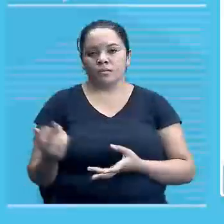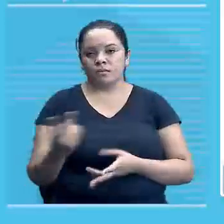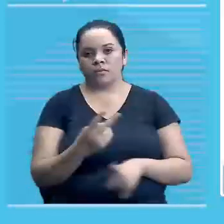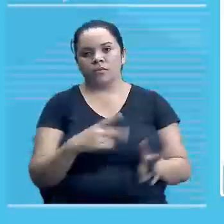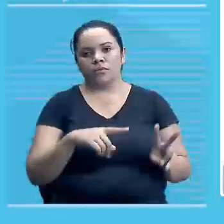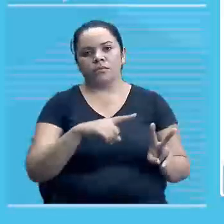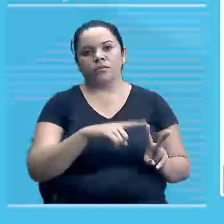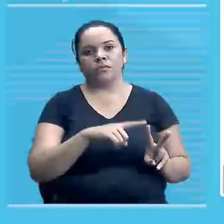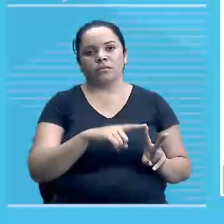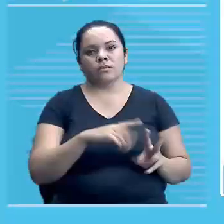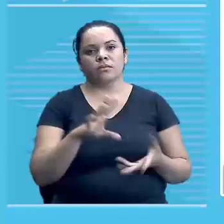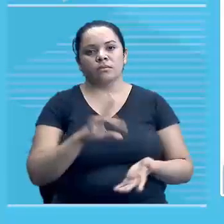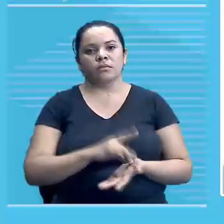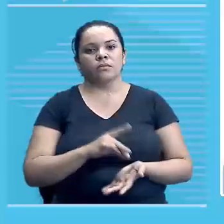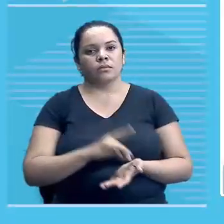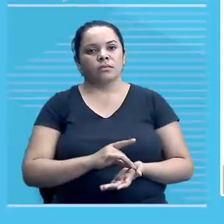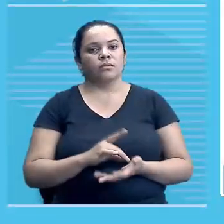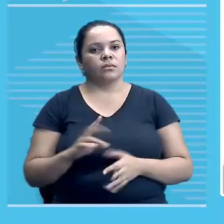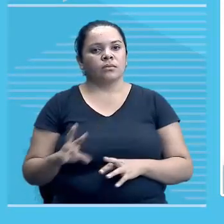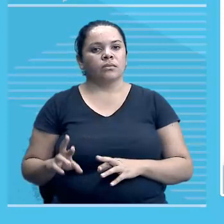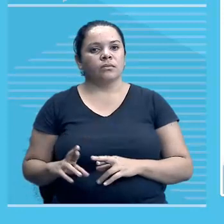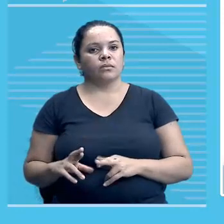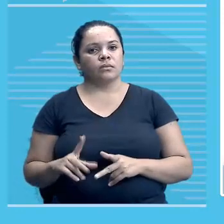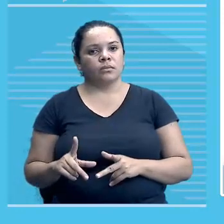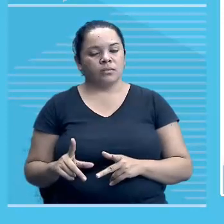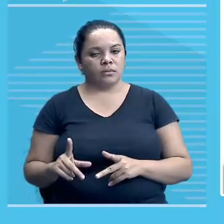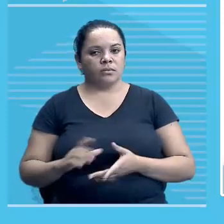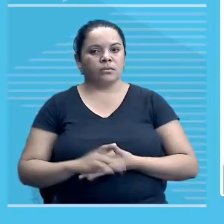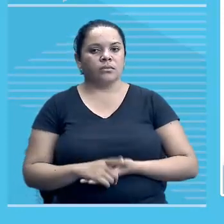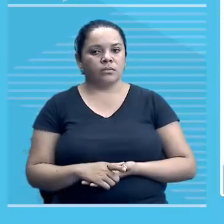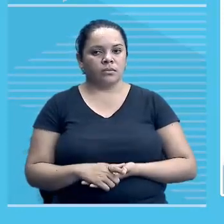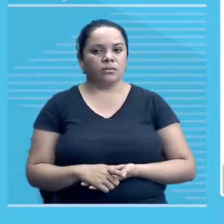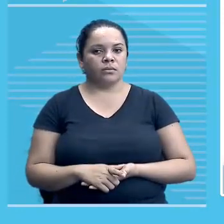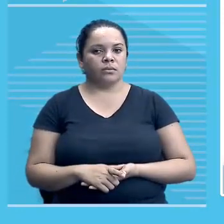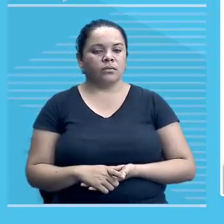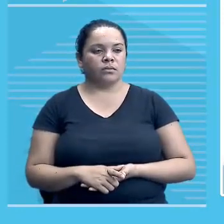Duas raízes reais e distintas.